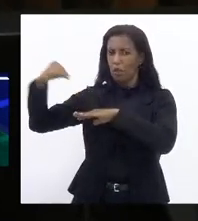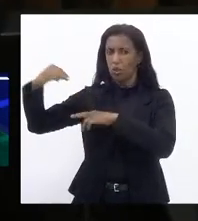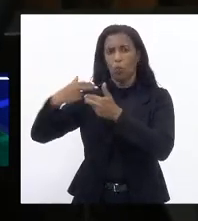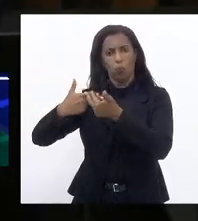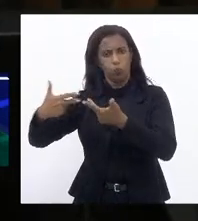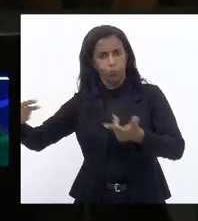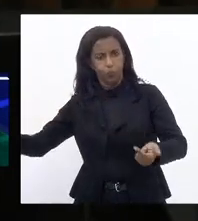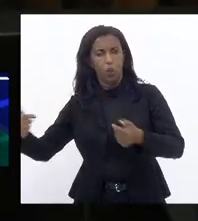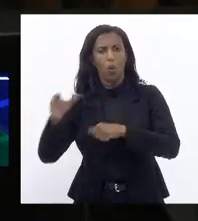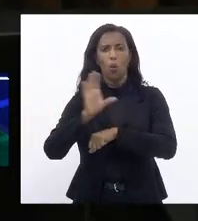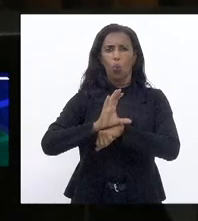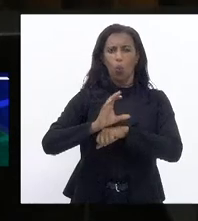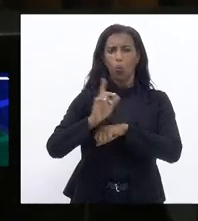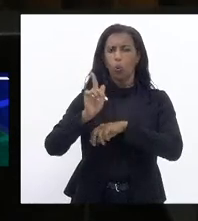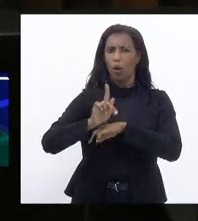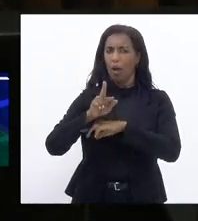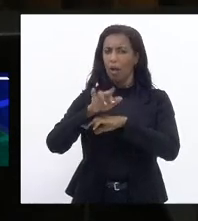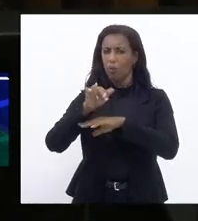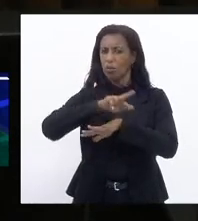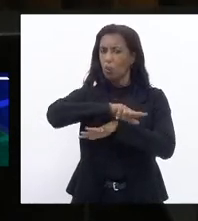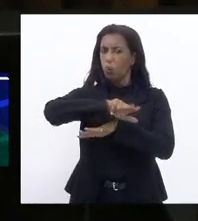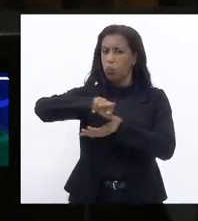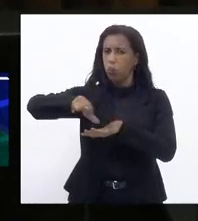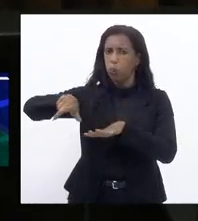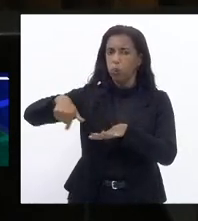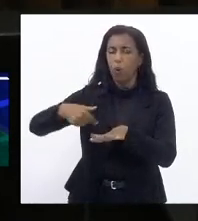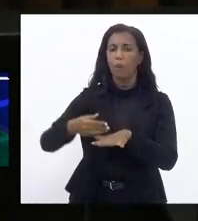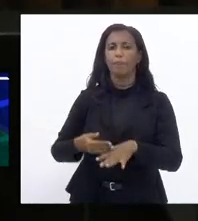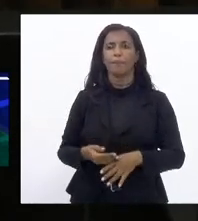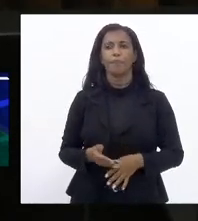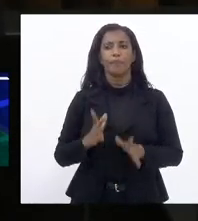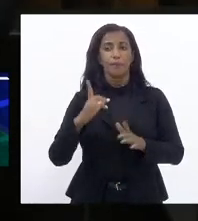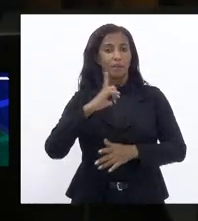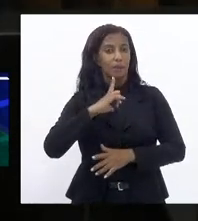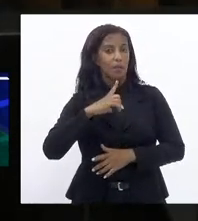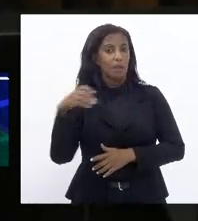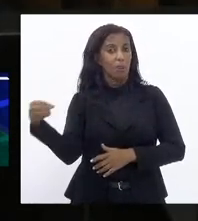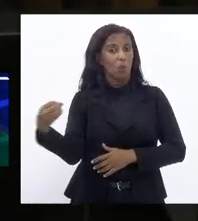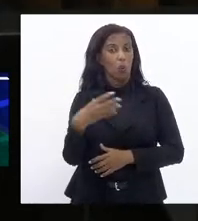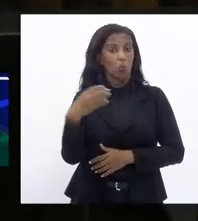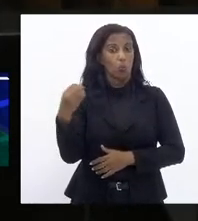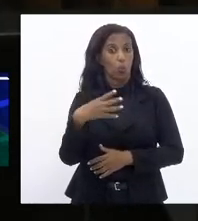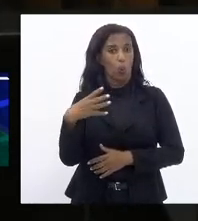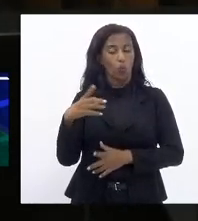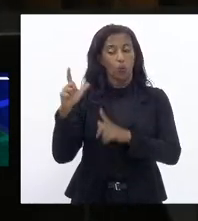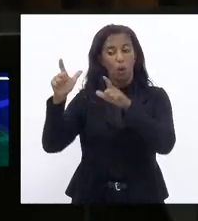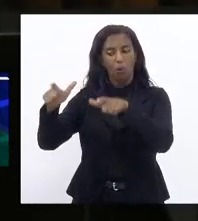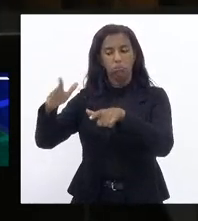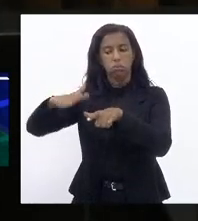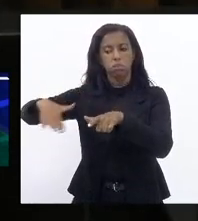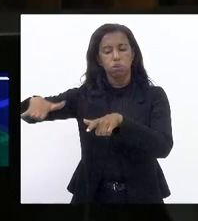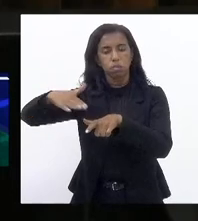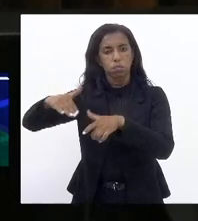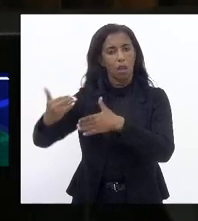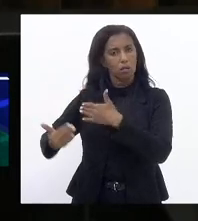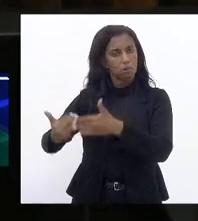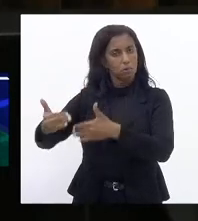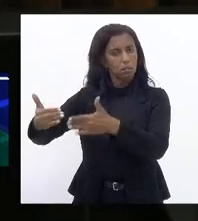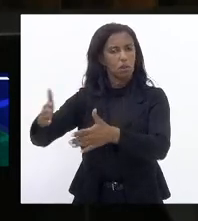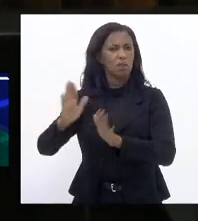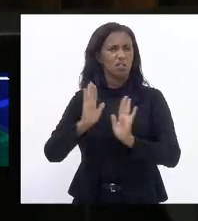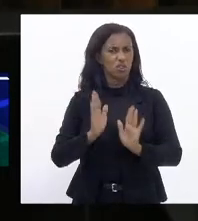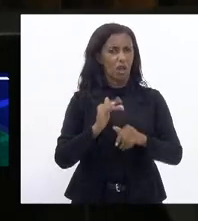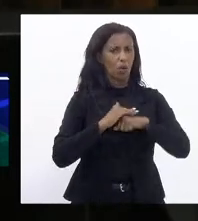qualificados, vários cursos de graduação, inclusive com a perspectiva de ter uma nova sede em andamento. Tenho conversado com o reitor,